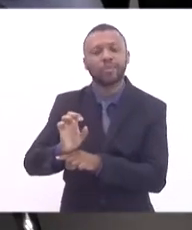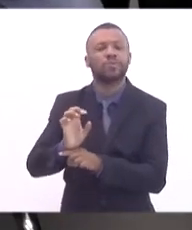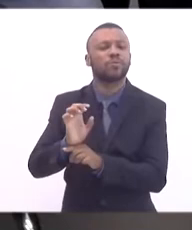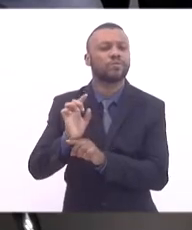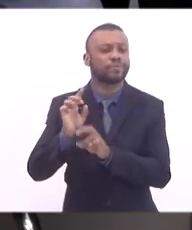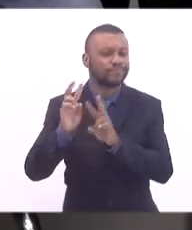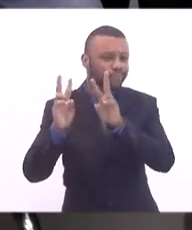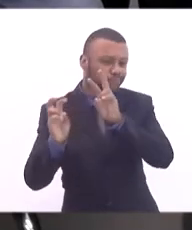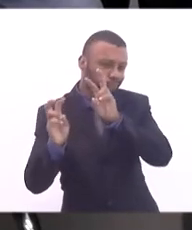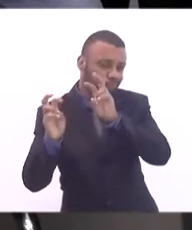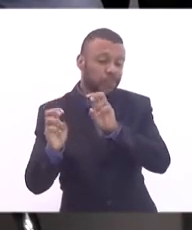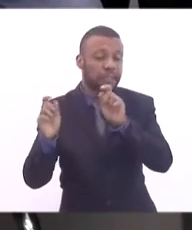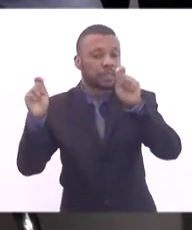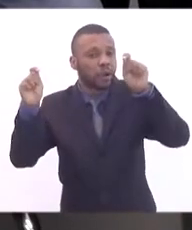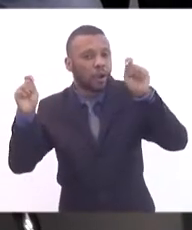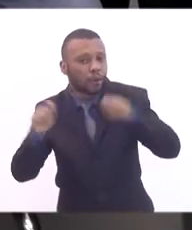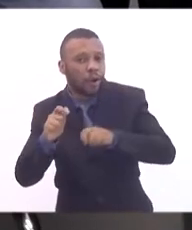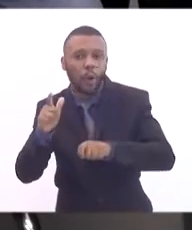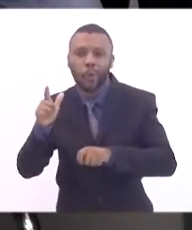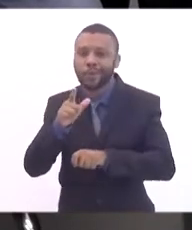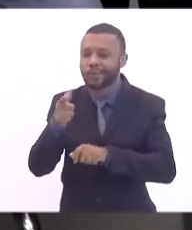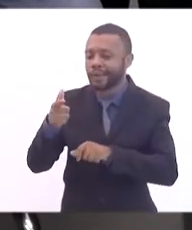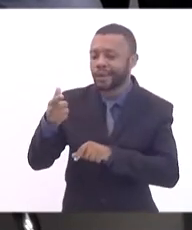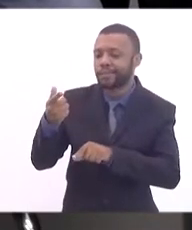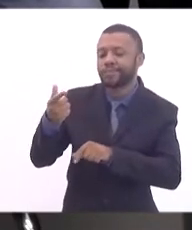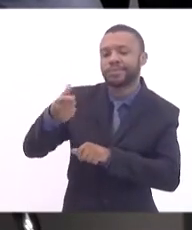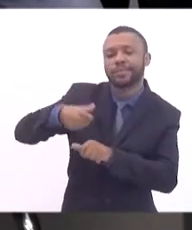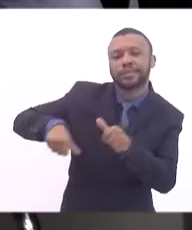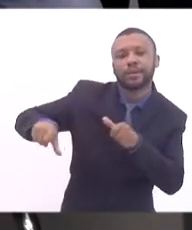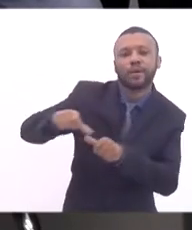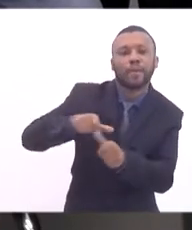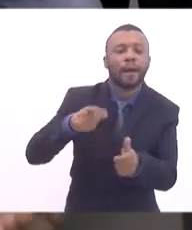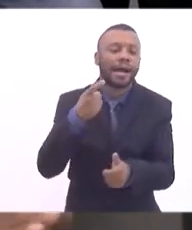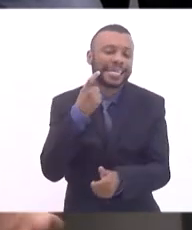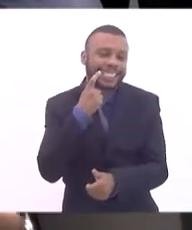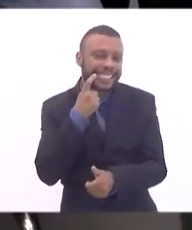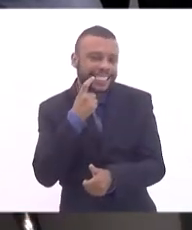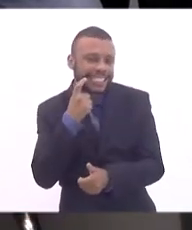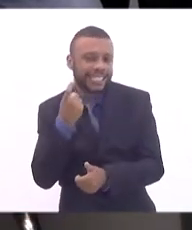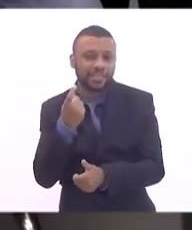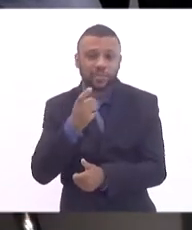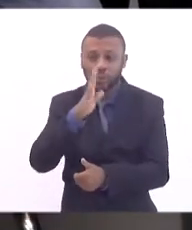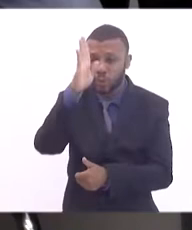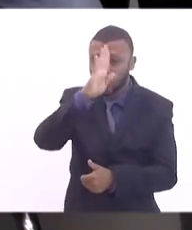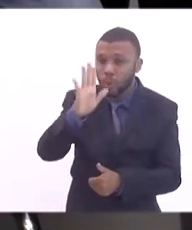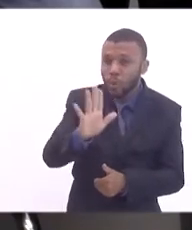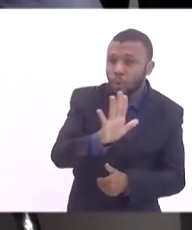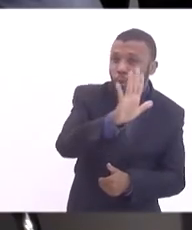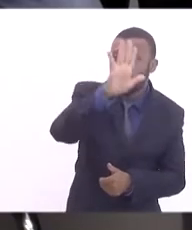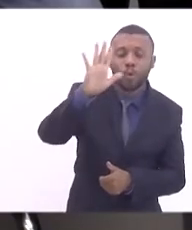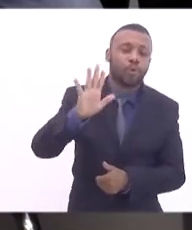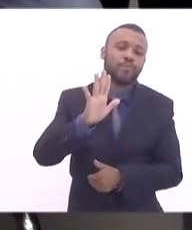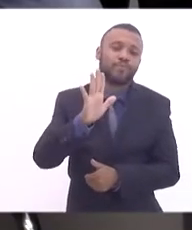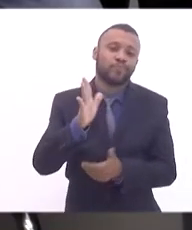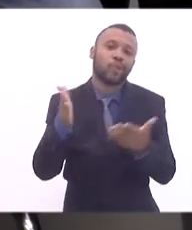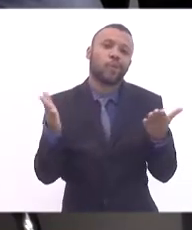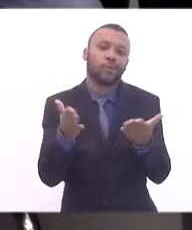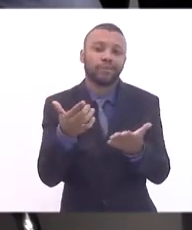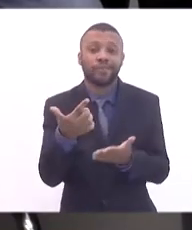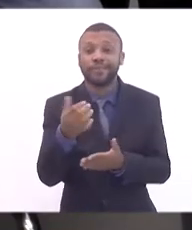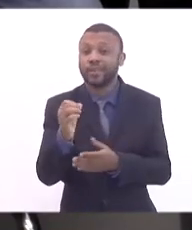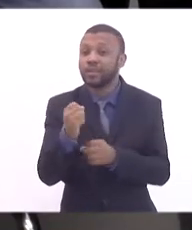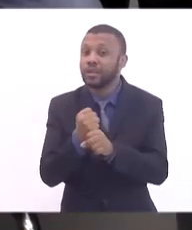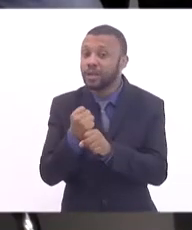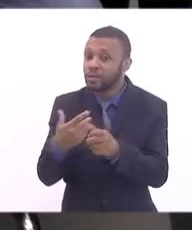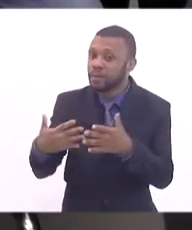transformação de plástico do país e hoje 20 anos depois o estado do Rio de Janeiro